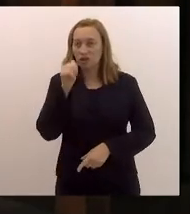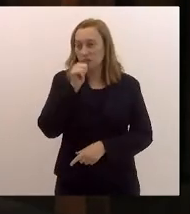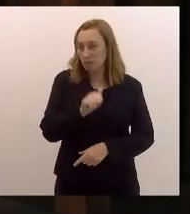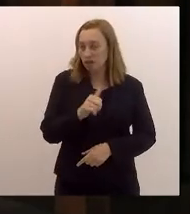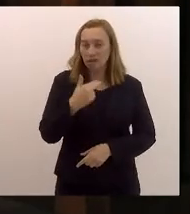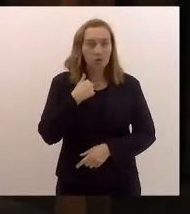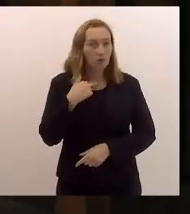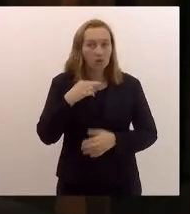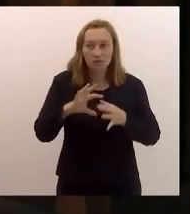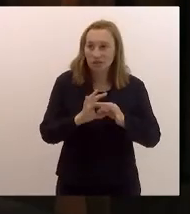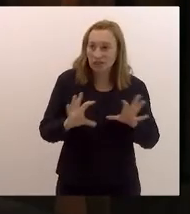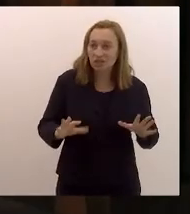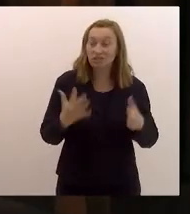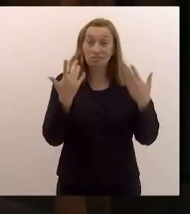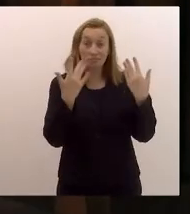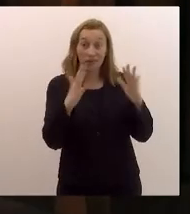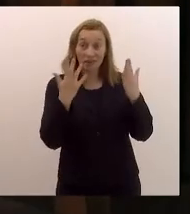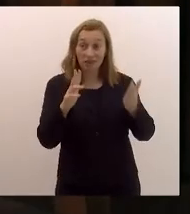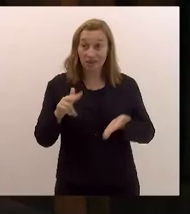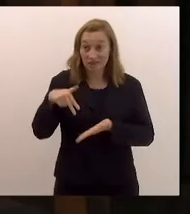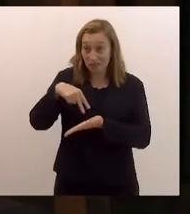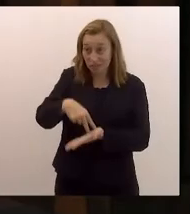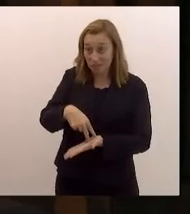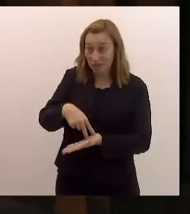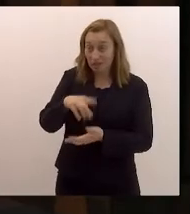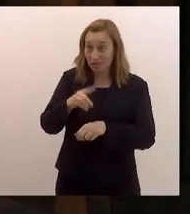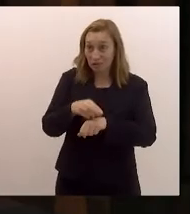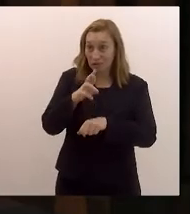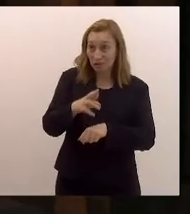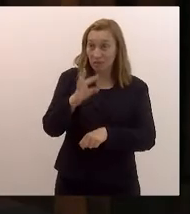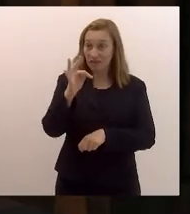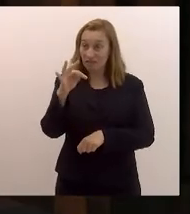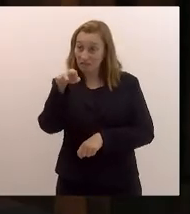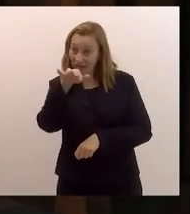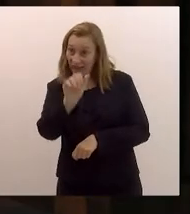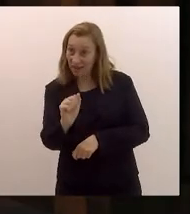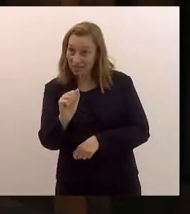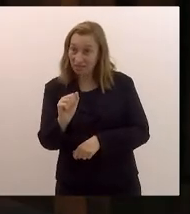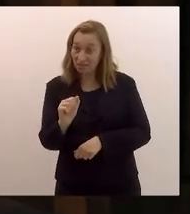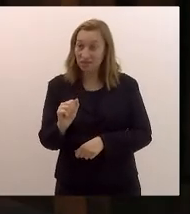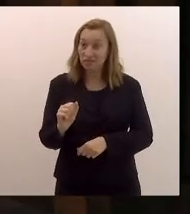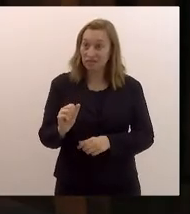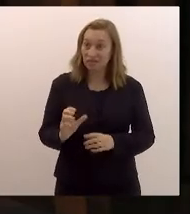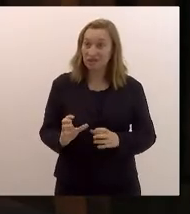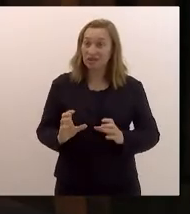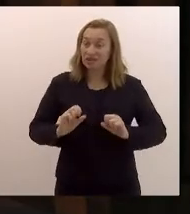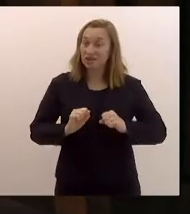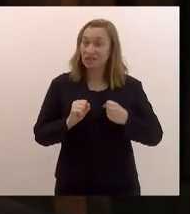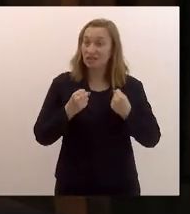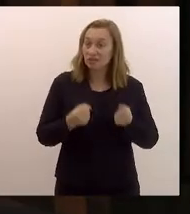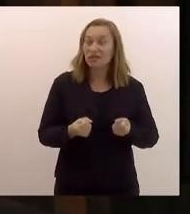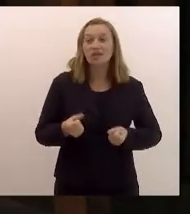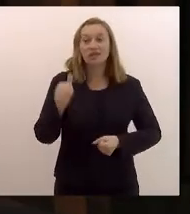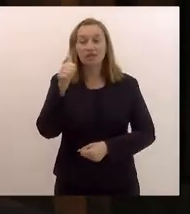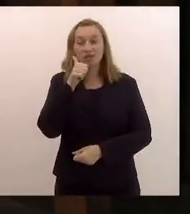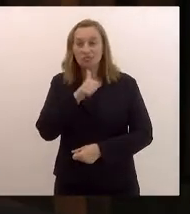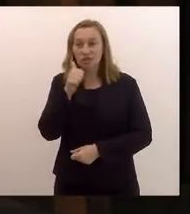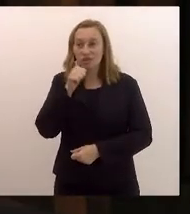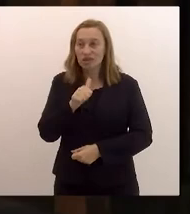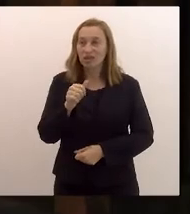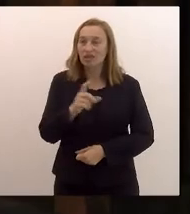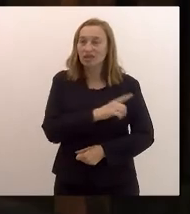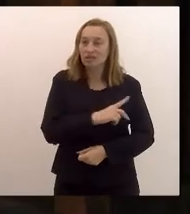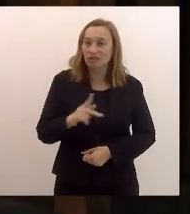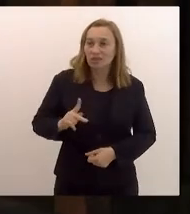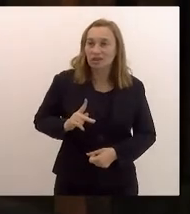não posso deixar de aplaude de pé Doutora Flávia nascimento do núcleo de defesa das mulheres a